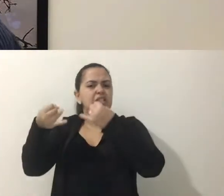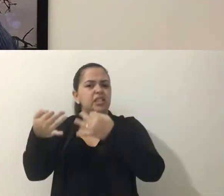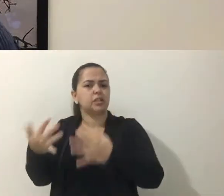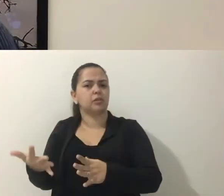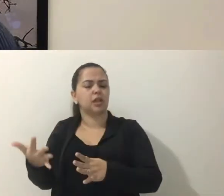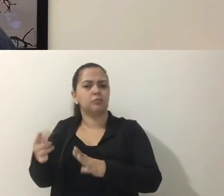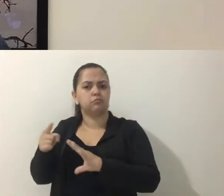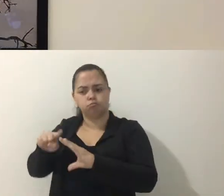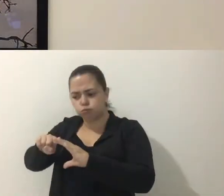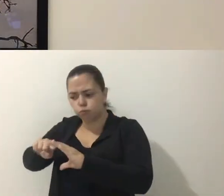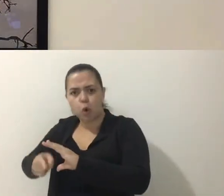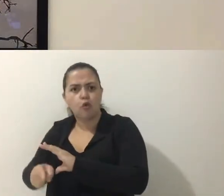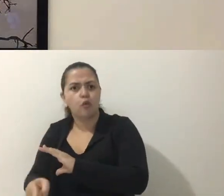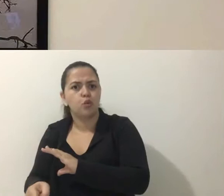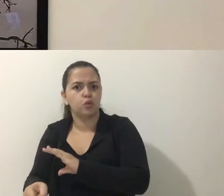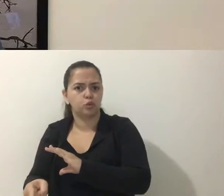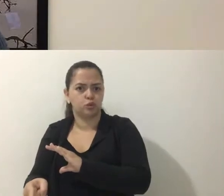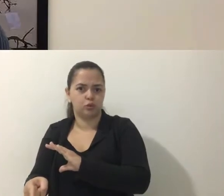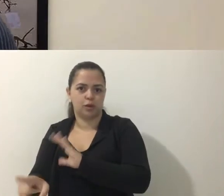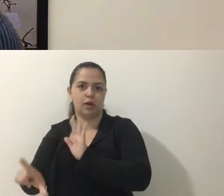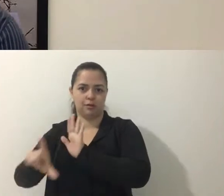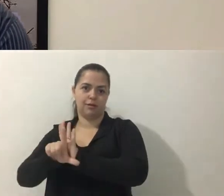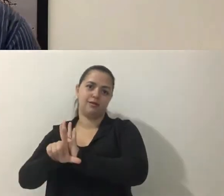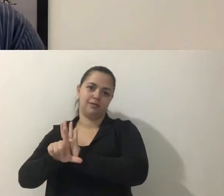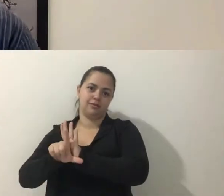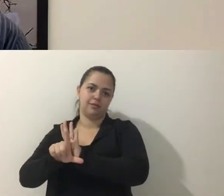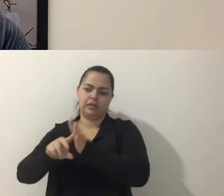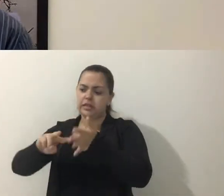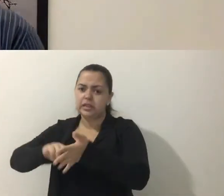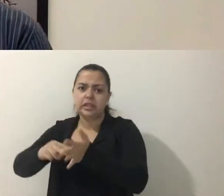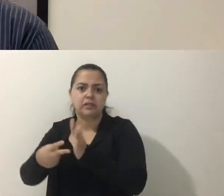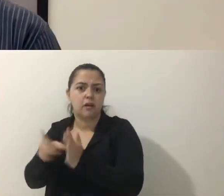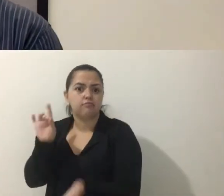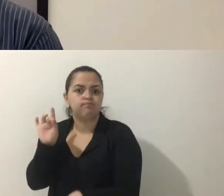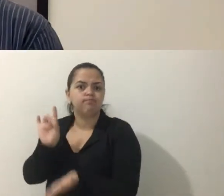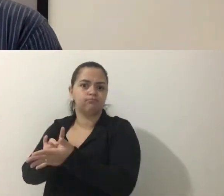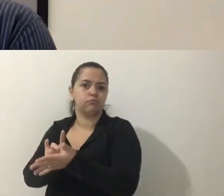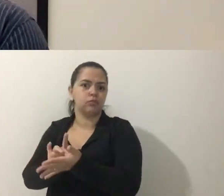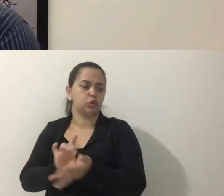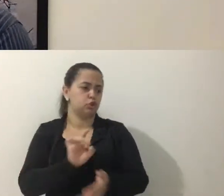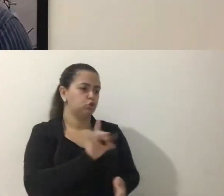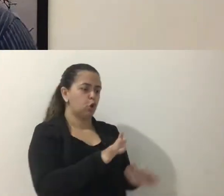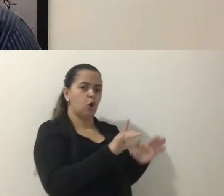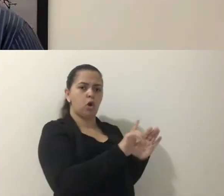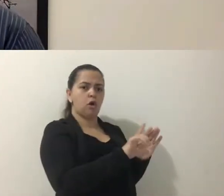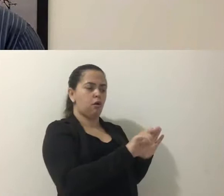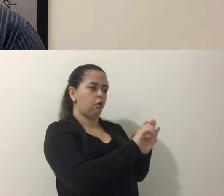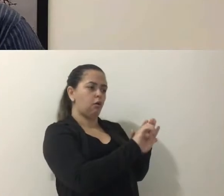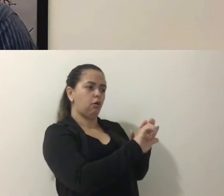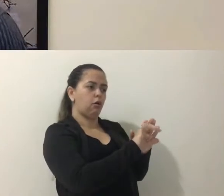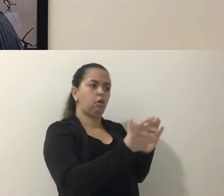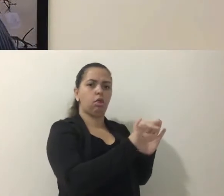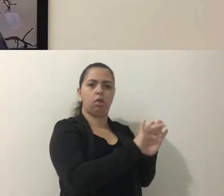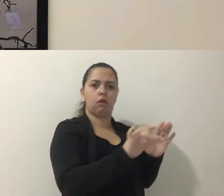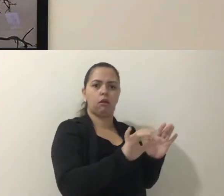ele traz uma explanação mais abrangente da lei, porque naquela questão da literalidade apenas, da